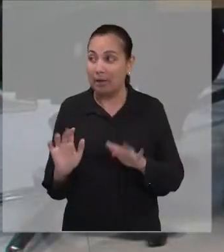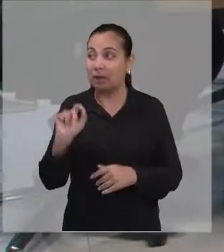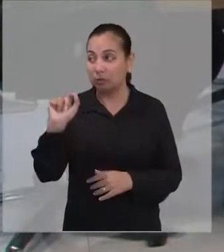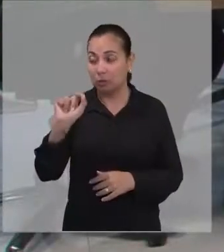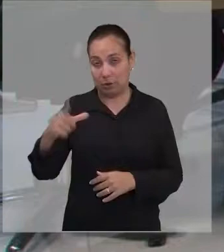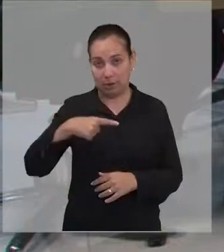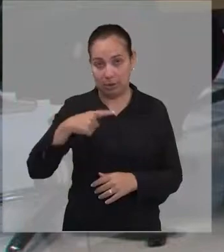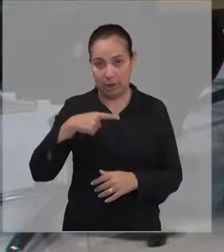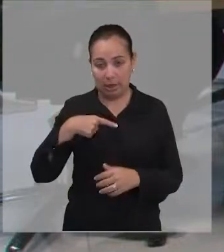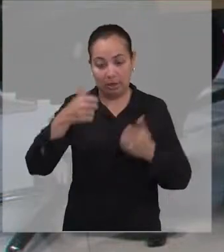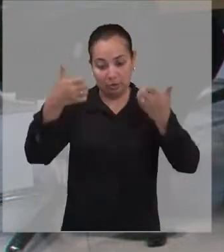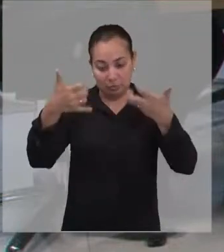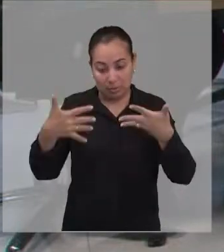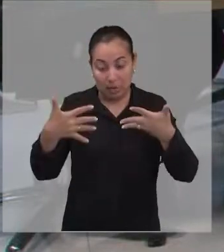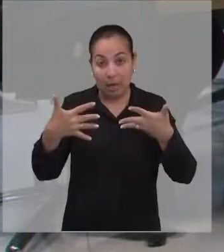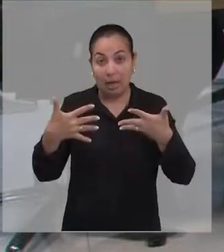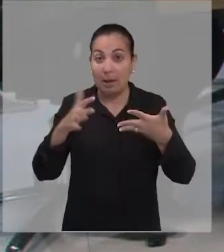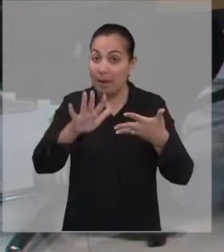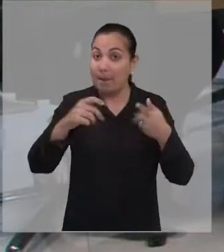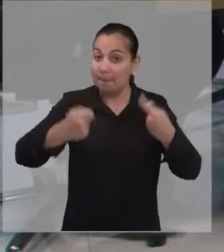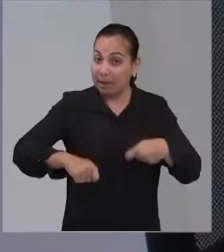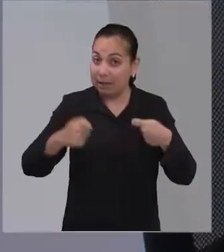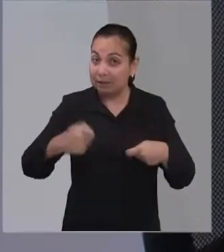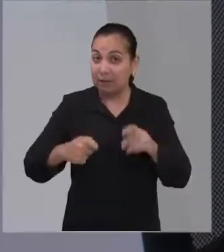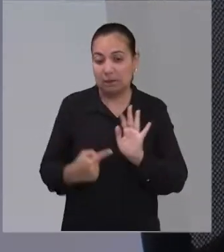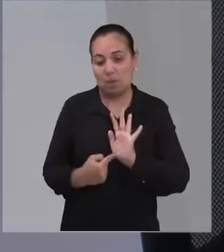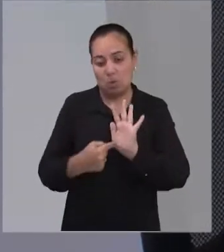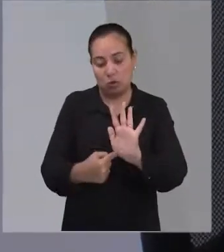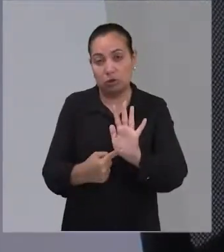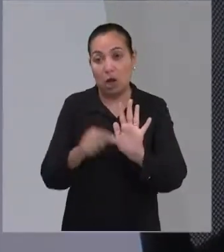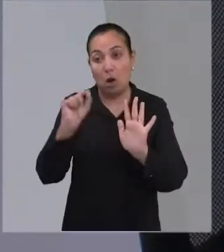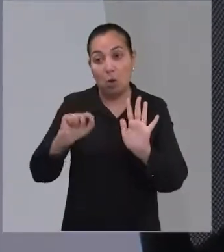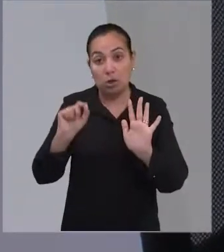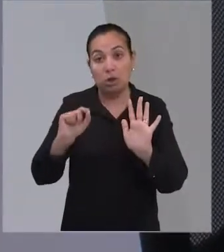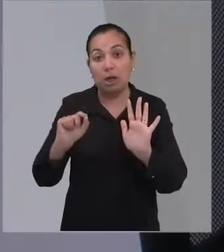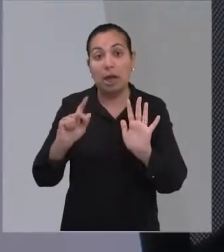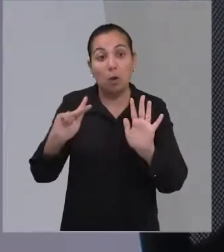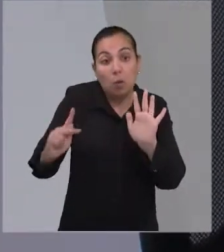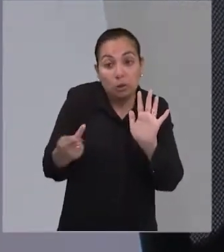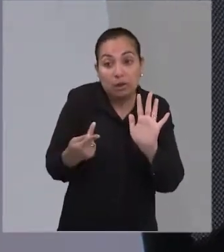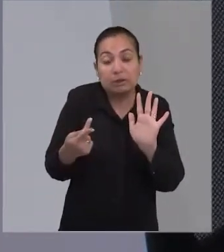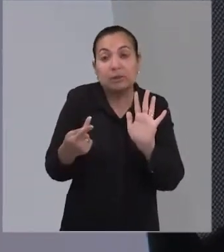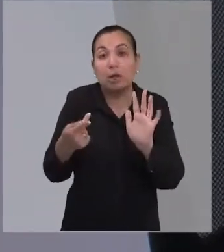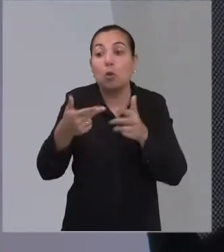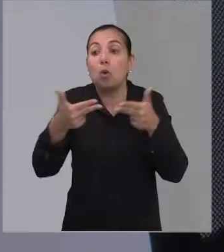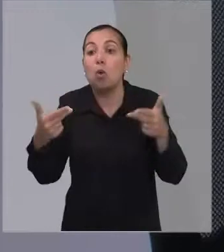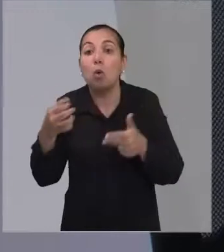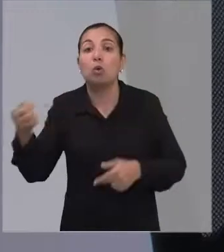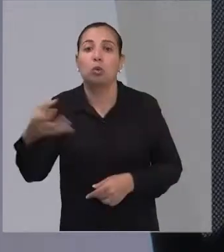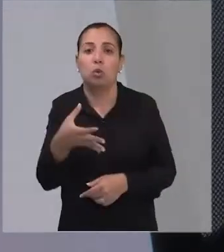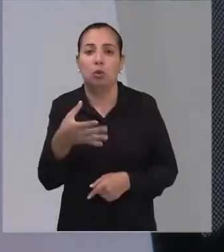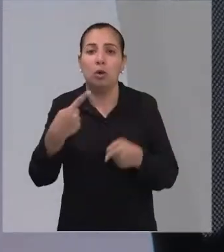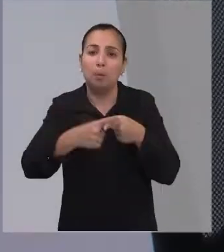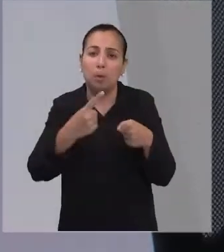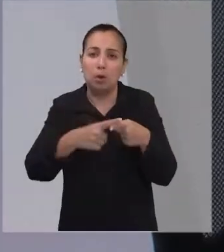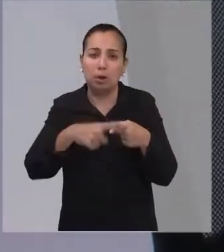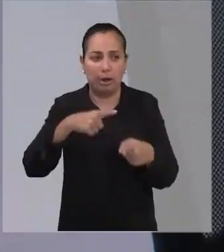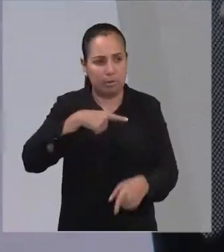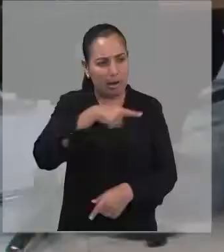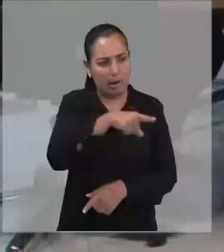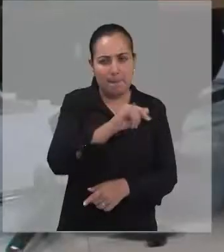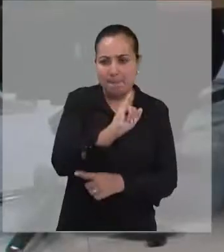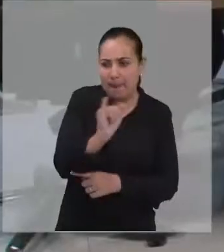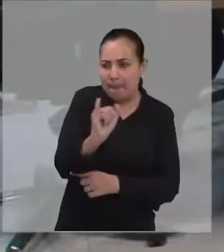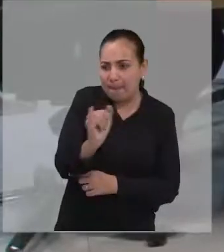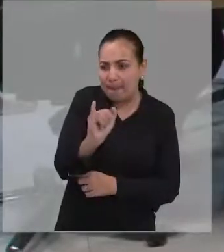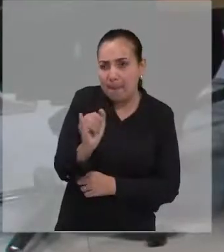foi colocado aqui, está na hora de surgir um fato novo. Quer dizer, o juiz falar isso para o membro do Ministério Público. É como se estivesse